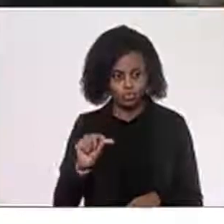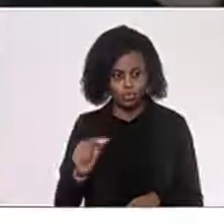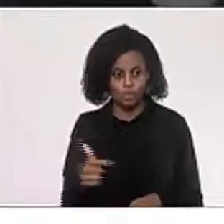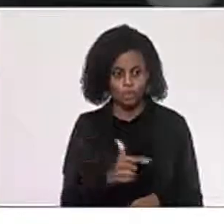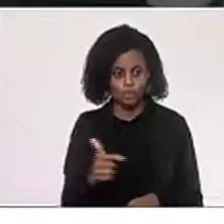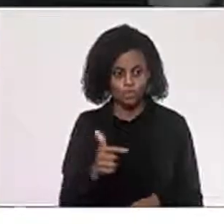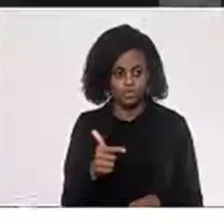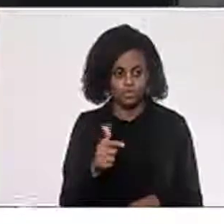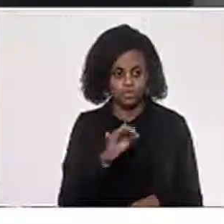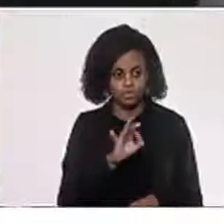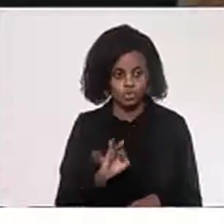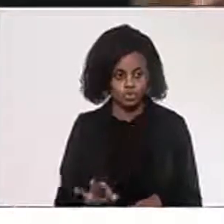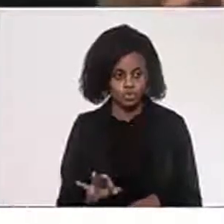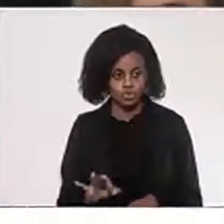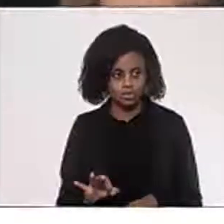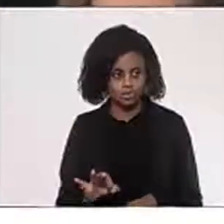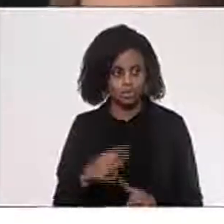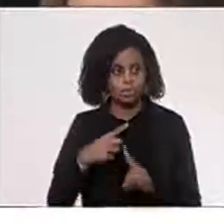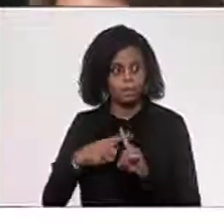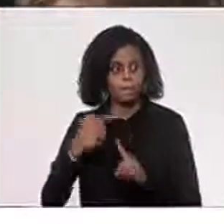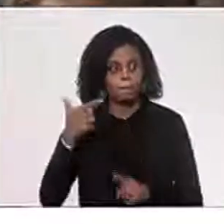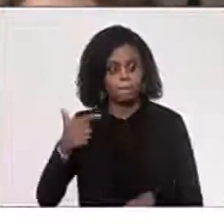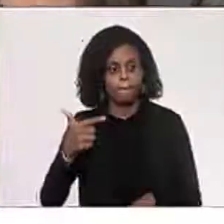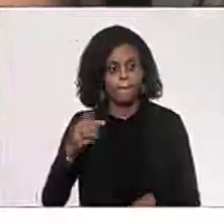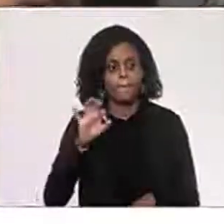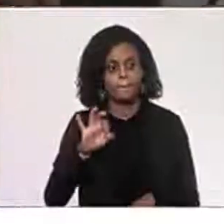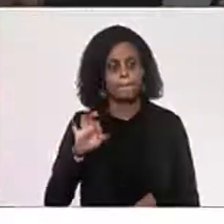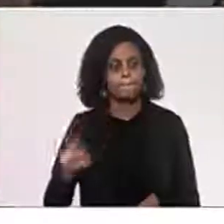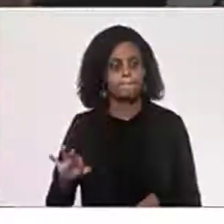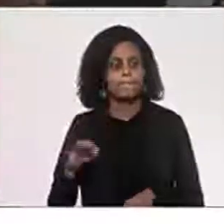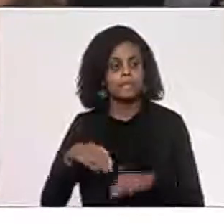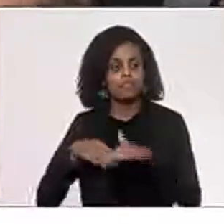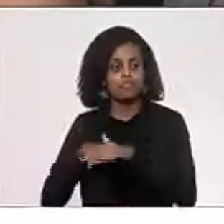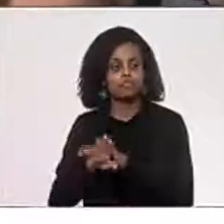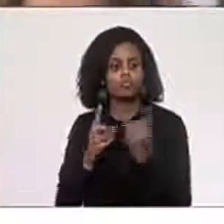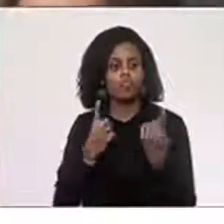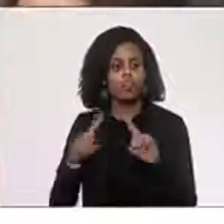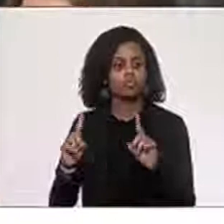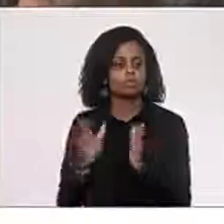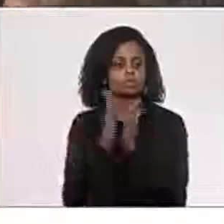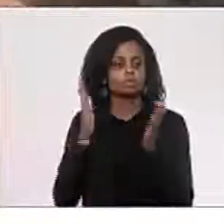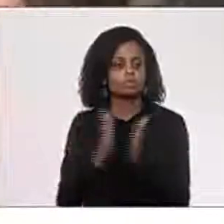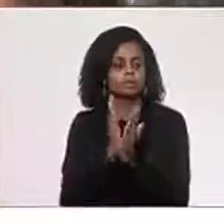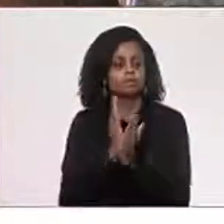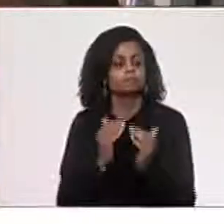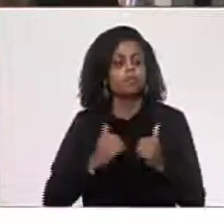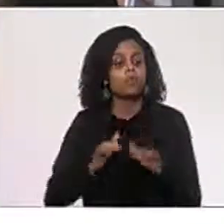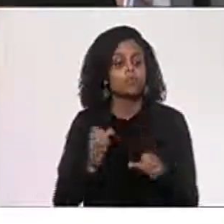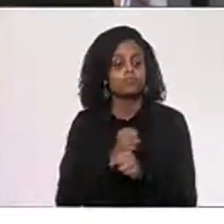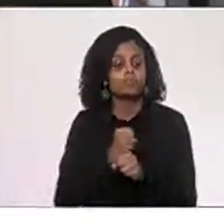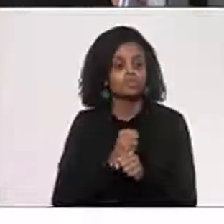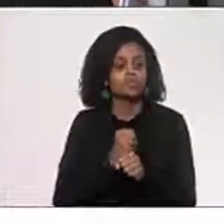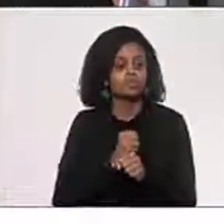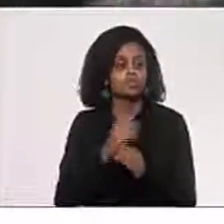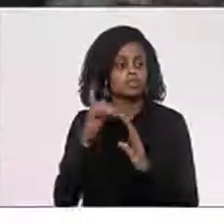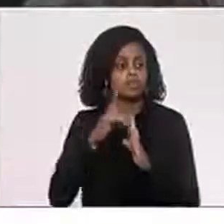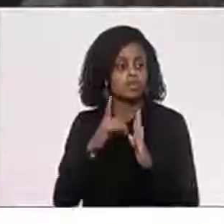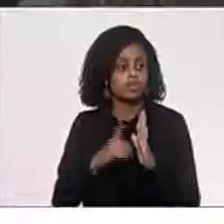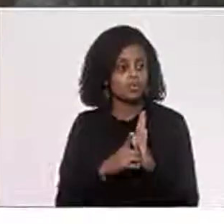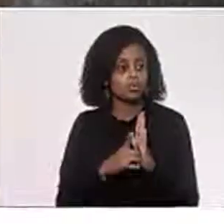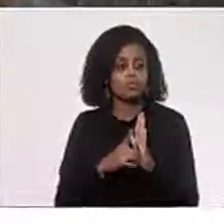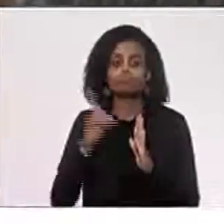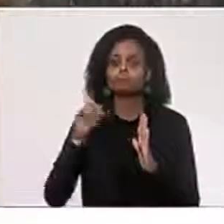22%, com mais 2% acrescido do Fundo de Combate à Pobreza. E no início desse ano, esse decreto deixou de ter